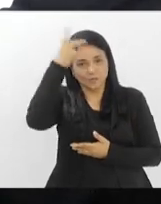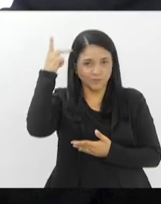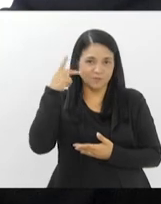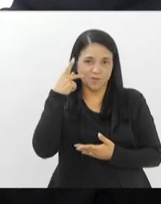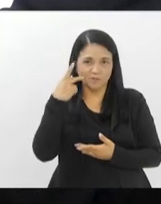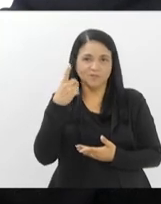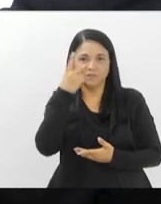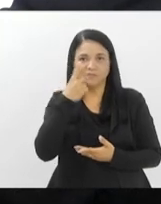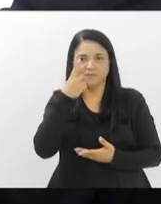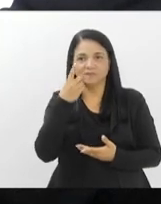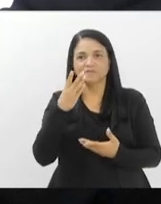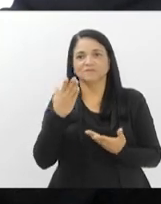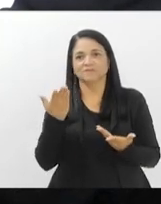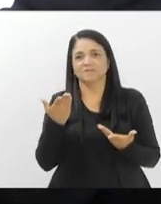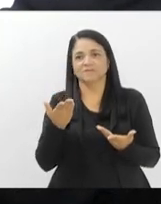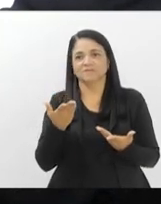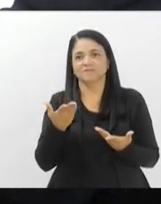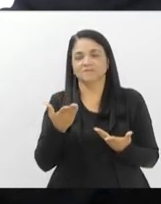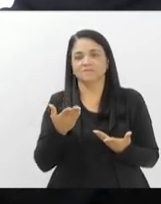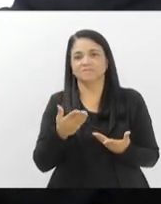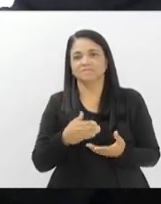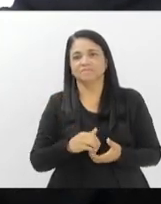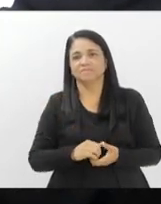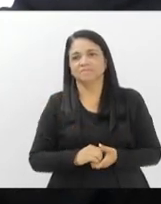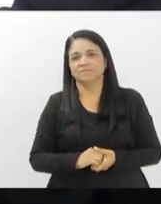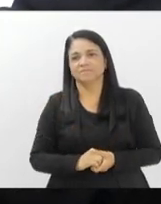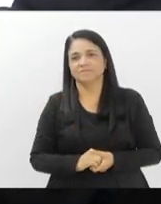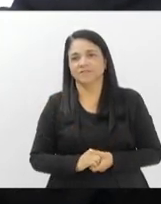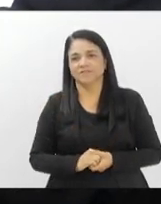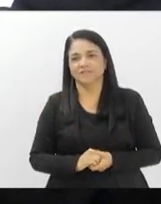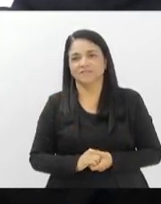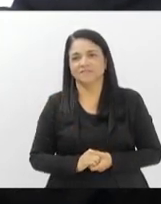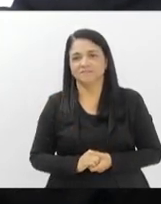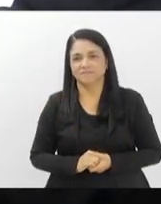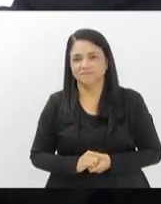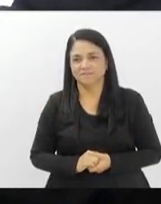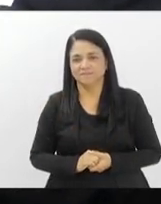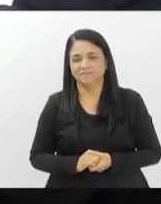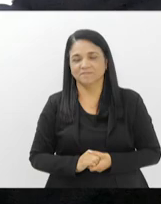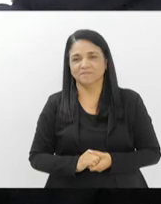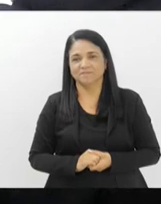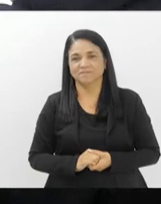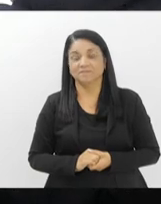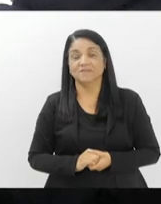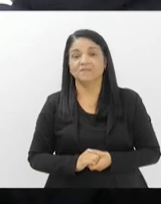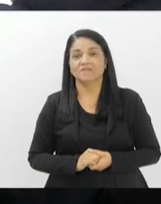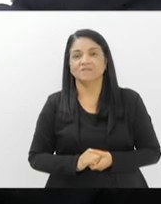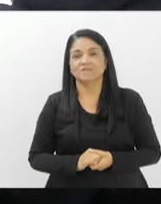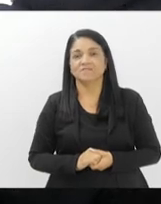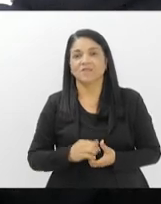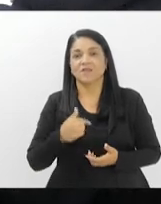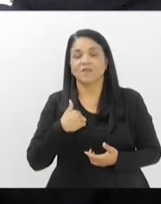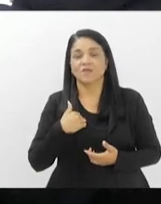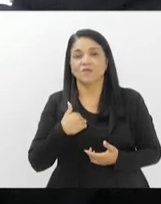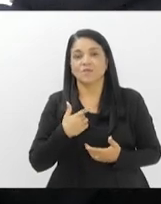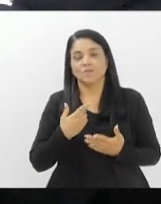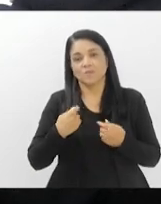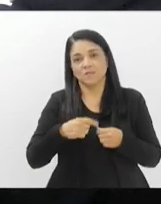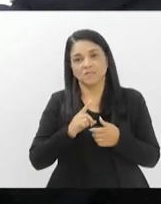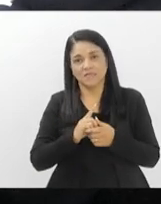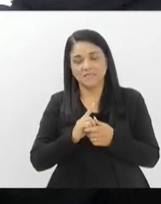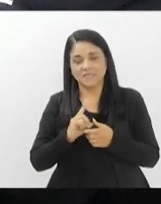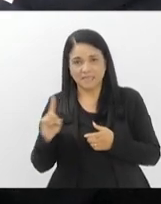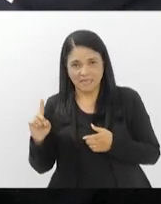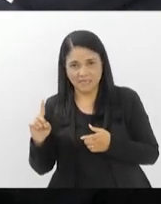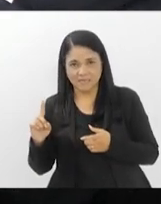Eu presidente, eu saí aqui do ar por causa de uma outra